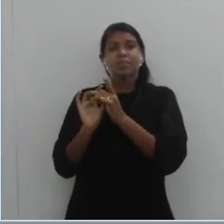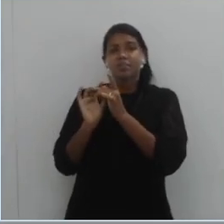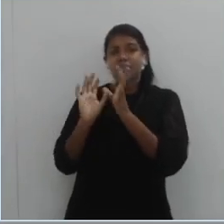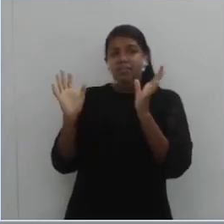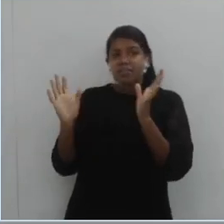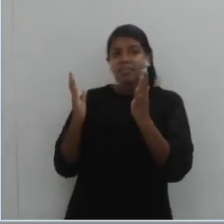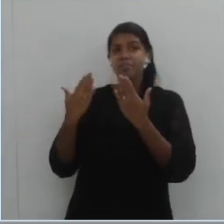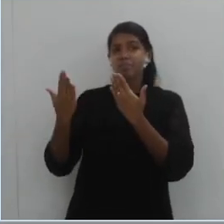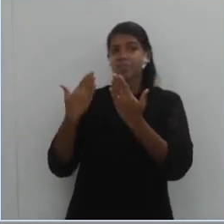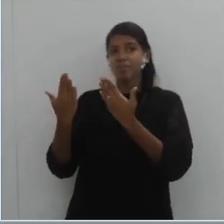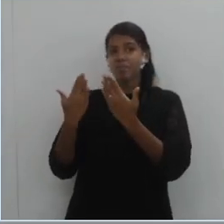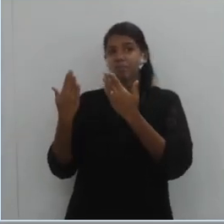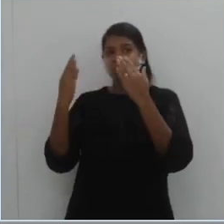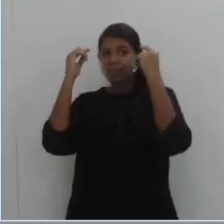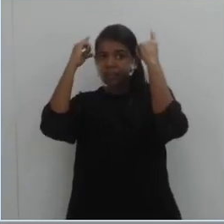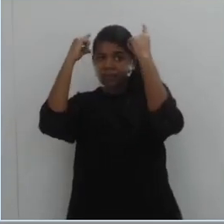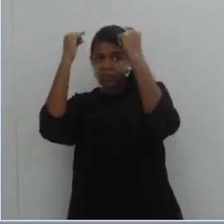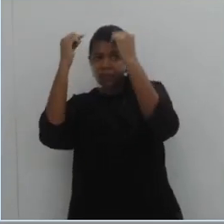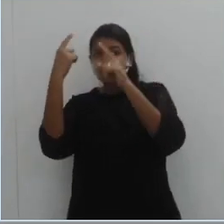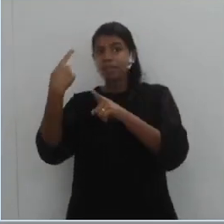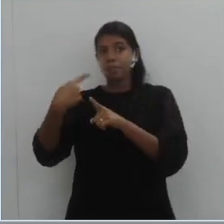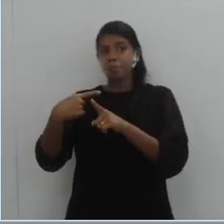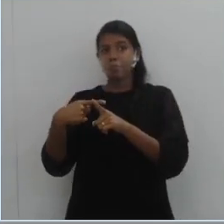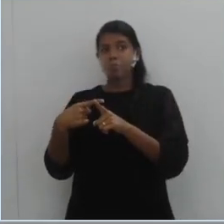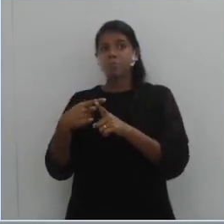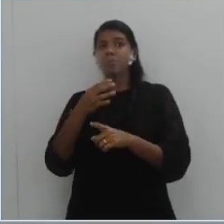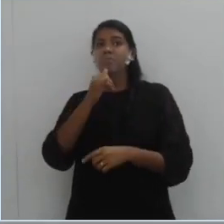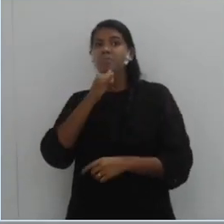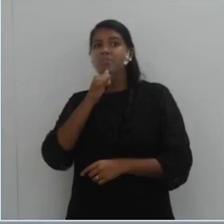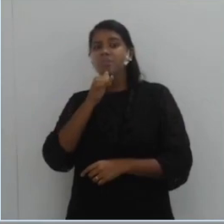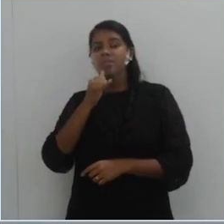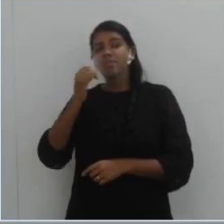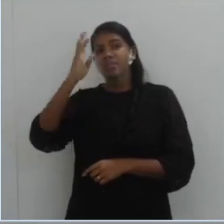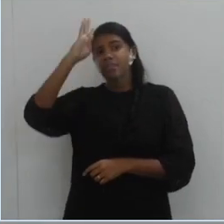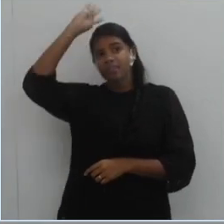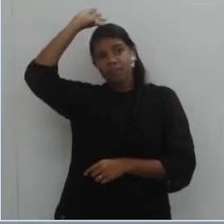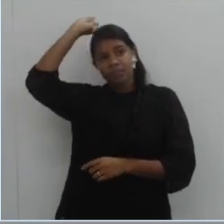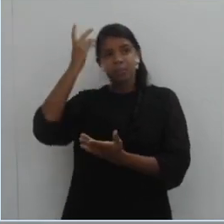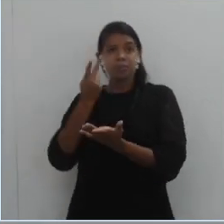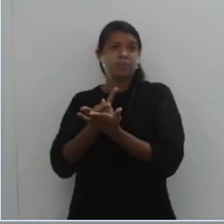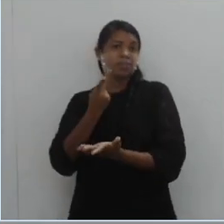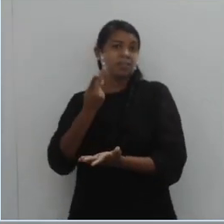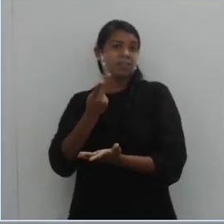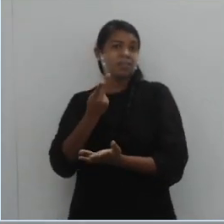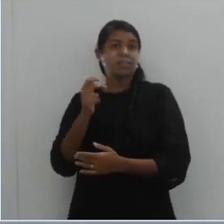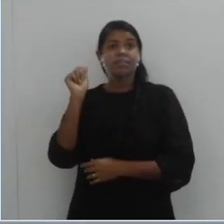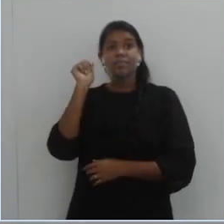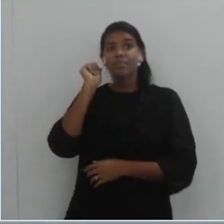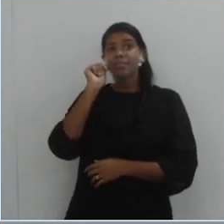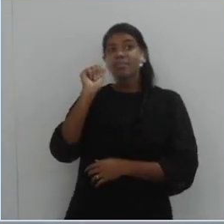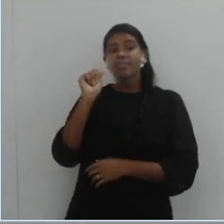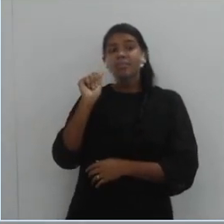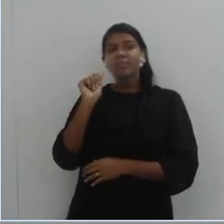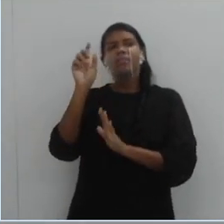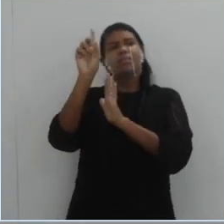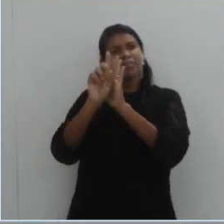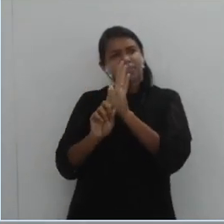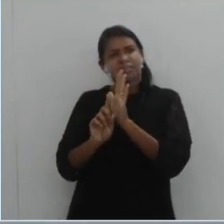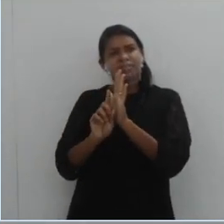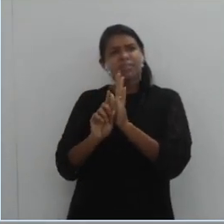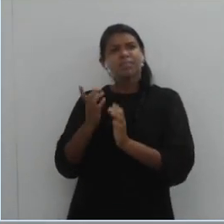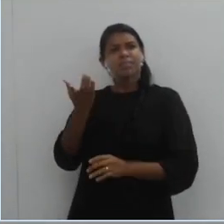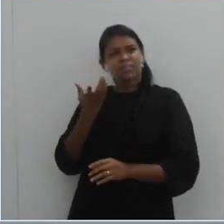comparada com a grega. Por quê? Na Roma, elas tinham mais direitos